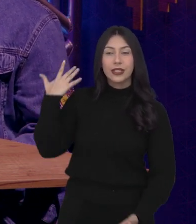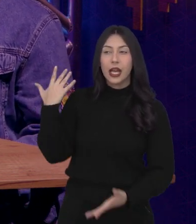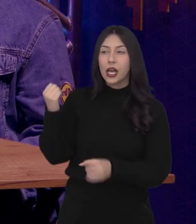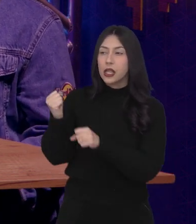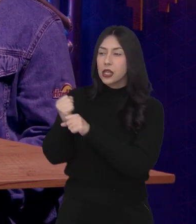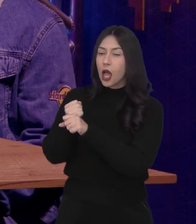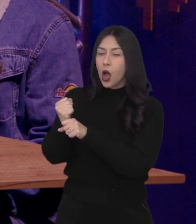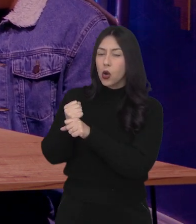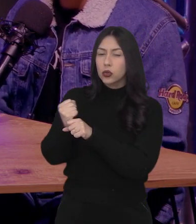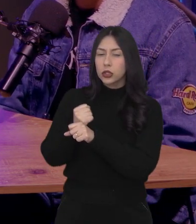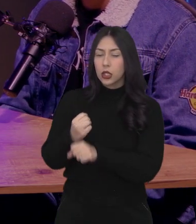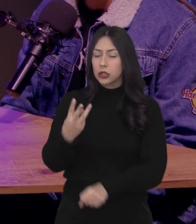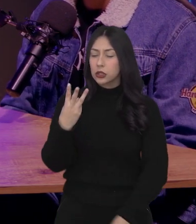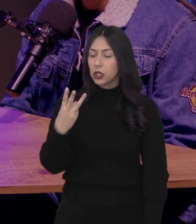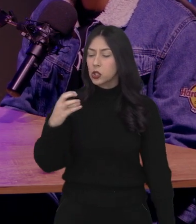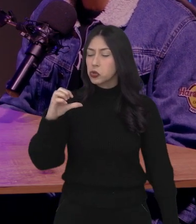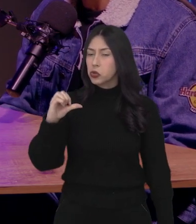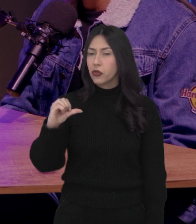até o ano